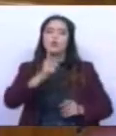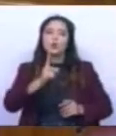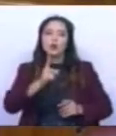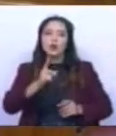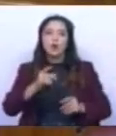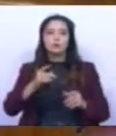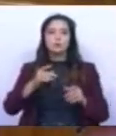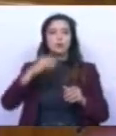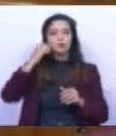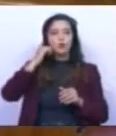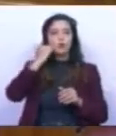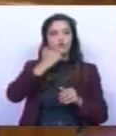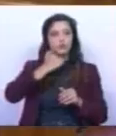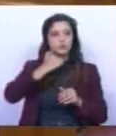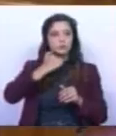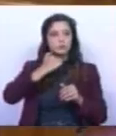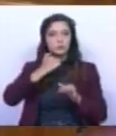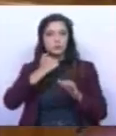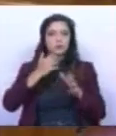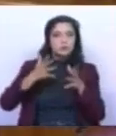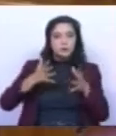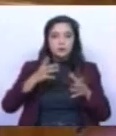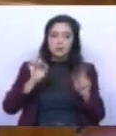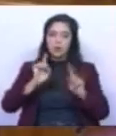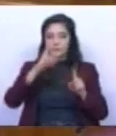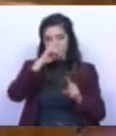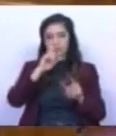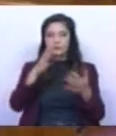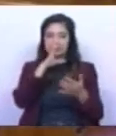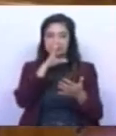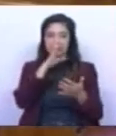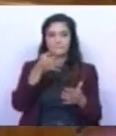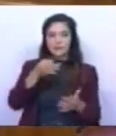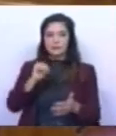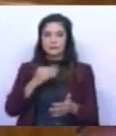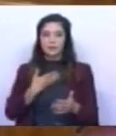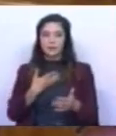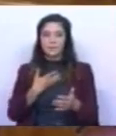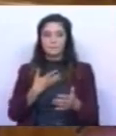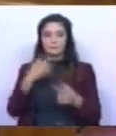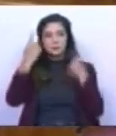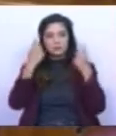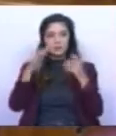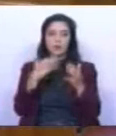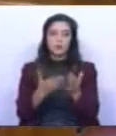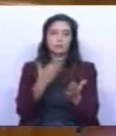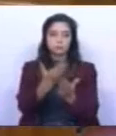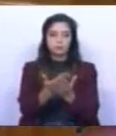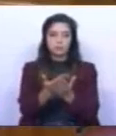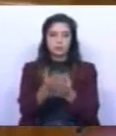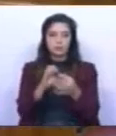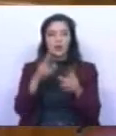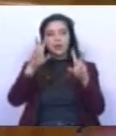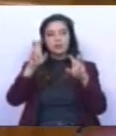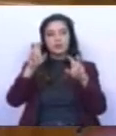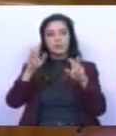filme de suspense, mas, enfim, faz lembrar. Se o PSD pelo menos tivesse dito uma injustiça criada pelo PSD, seria mais fácil nós percebermos qual é o